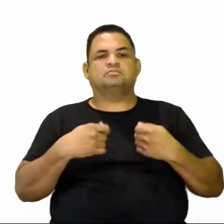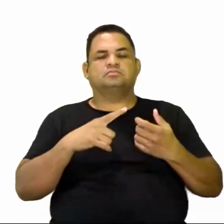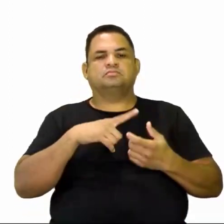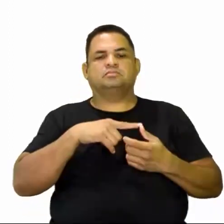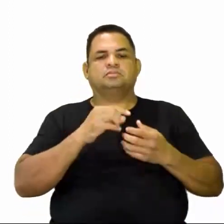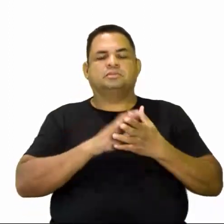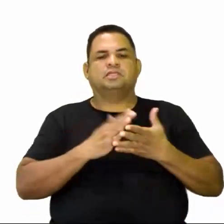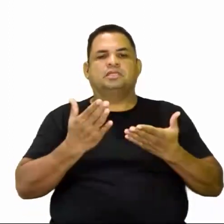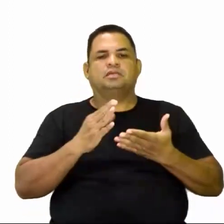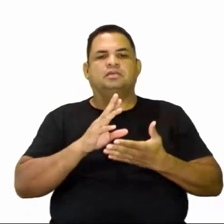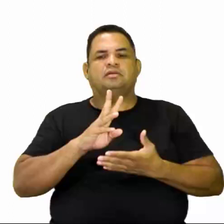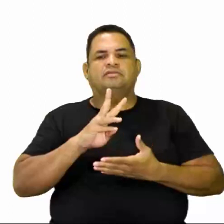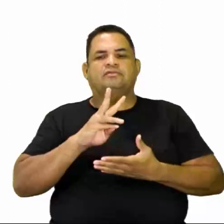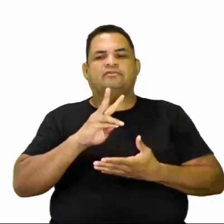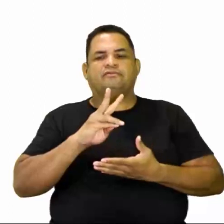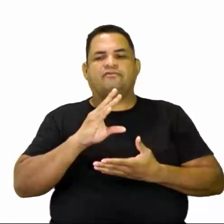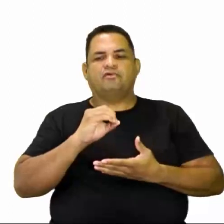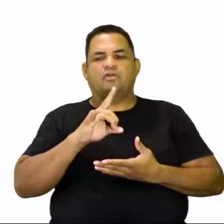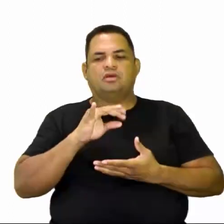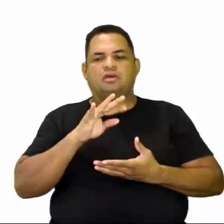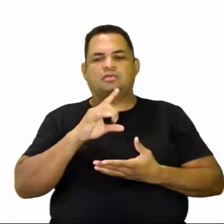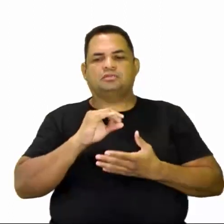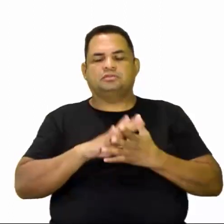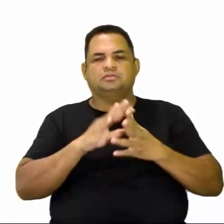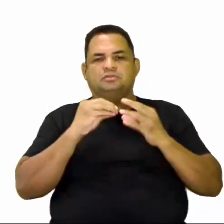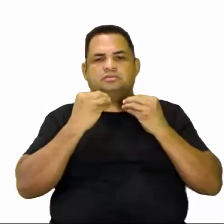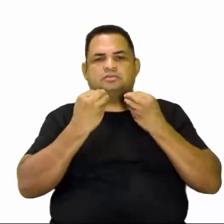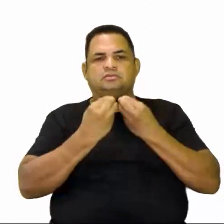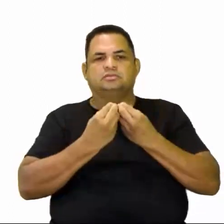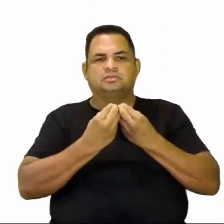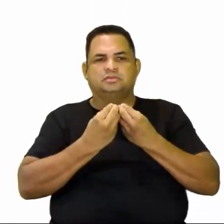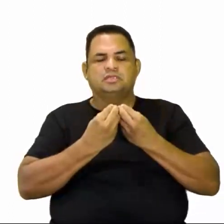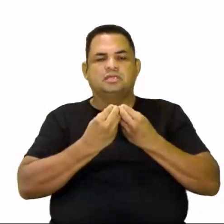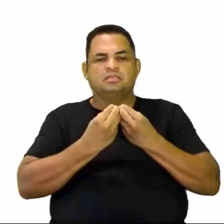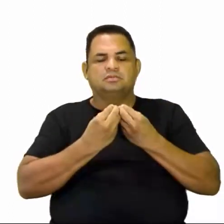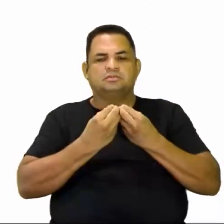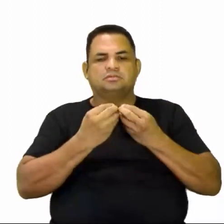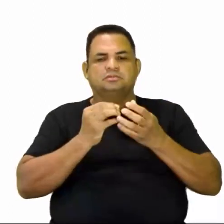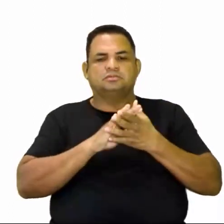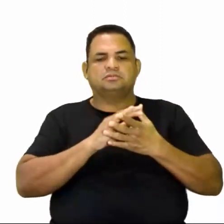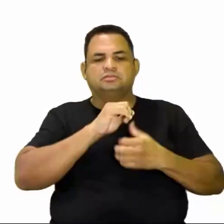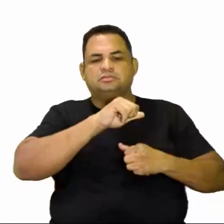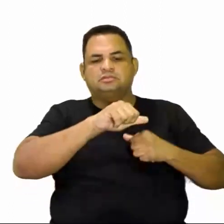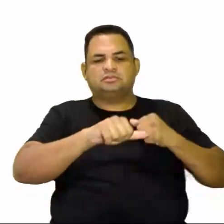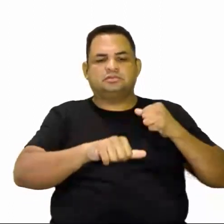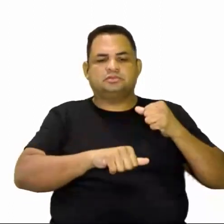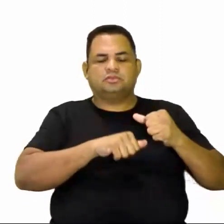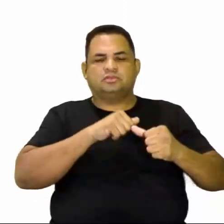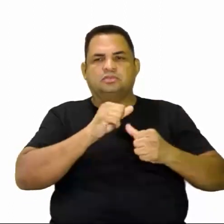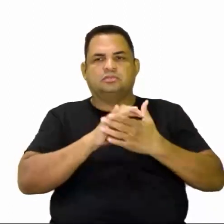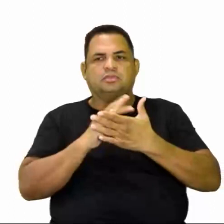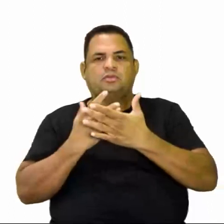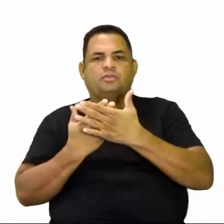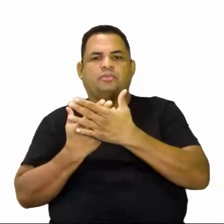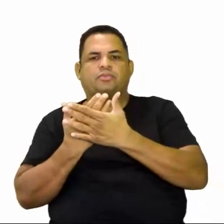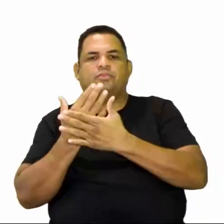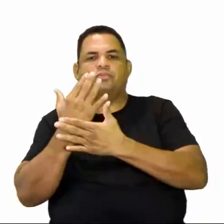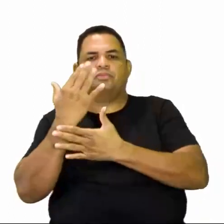volátil, pessoal? É aquela substância que tem tendência de passar para a fase gasosa,